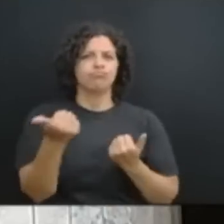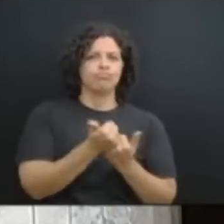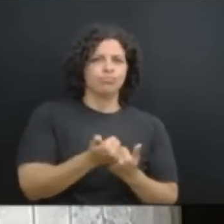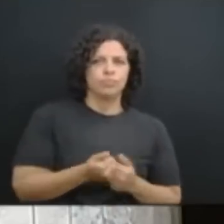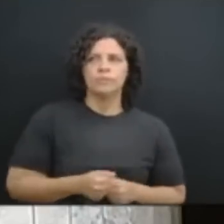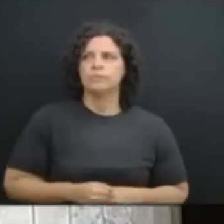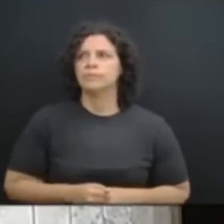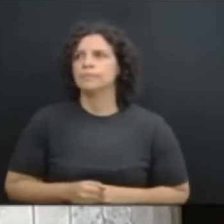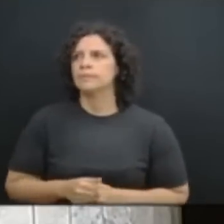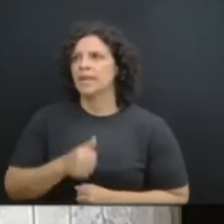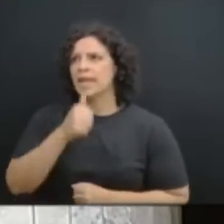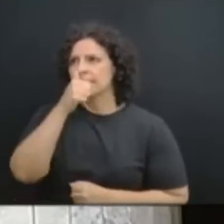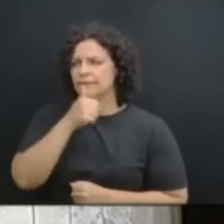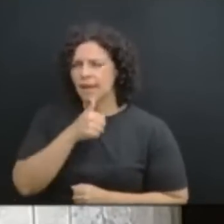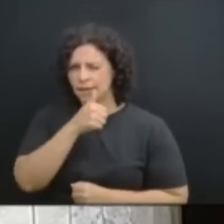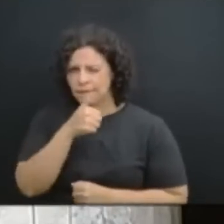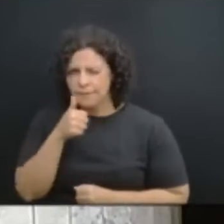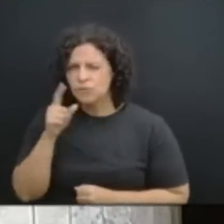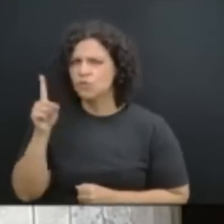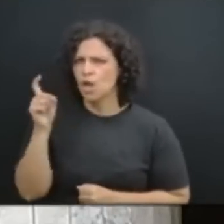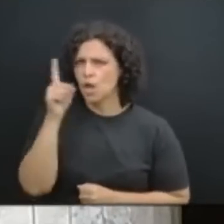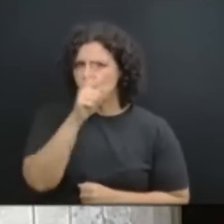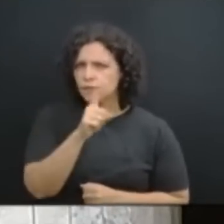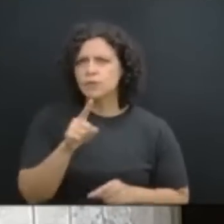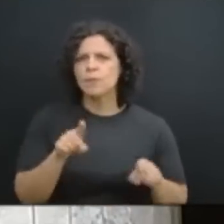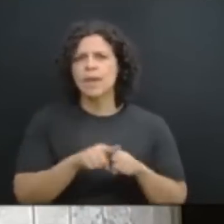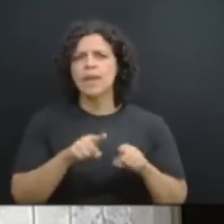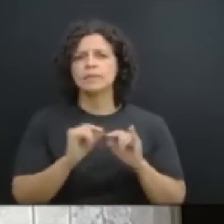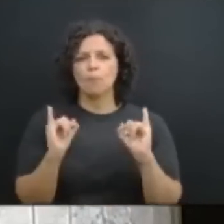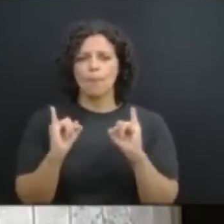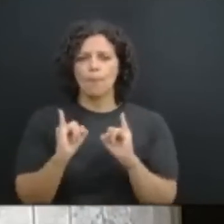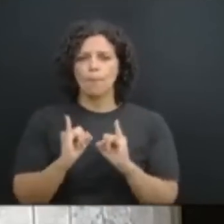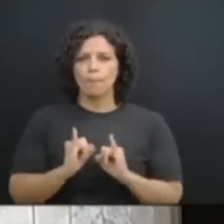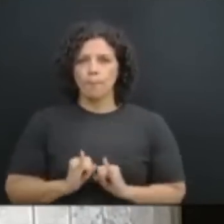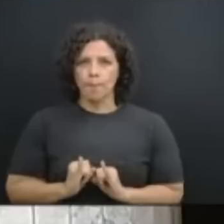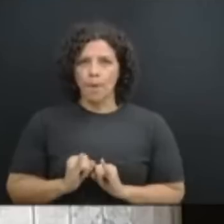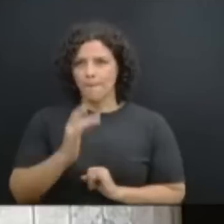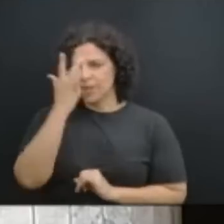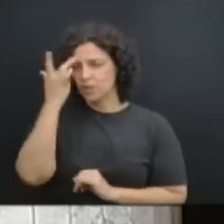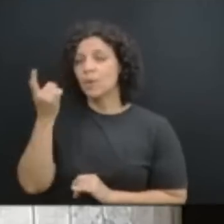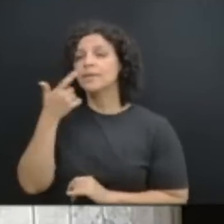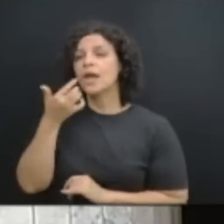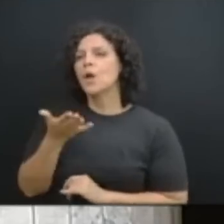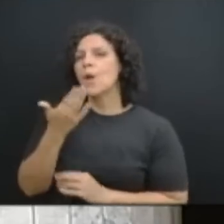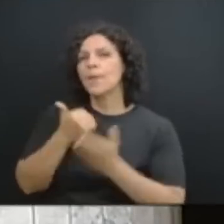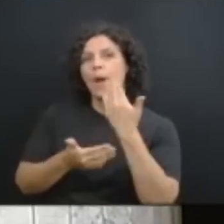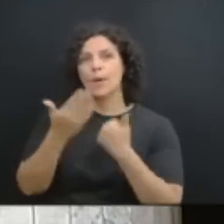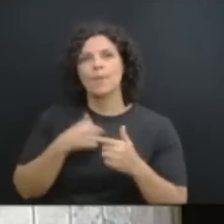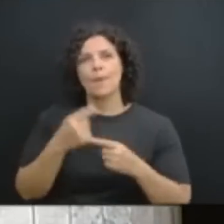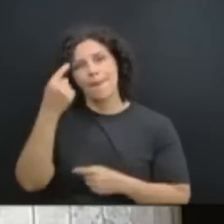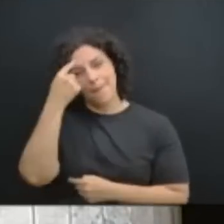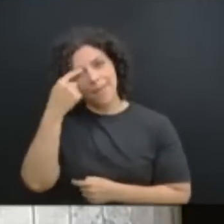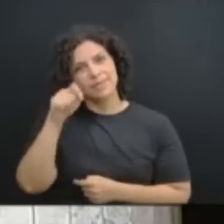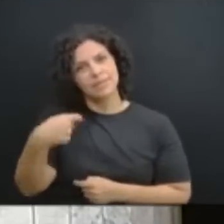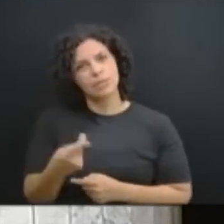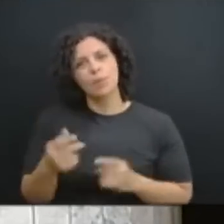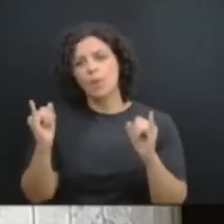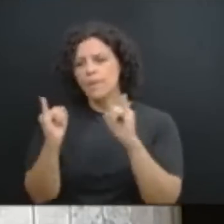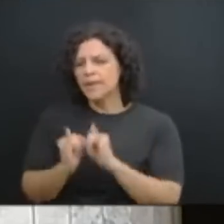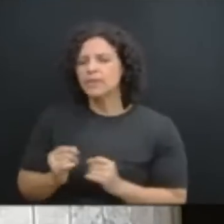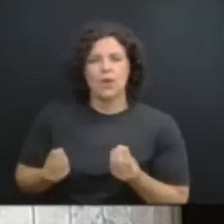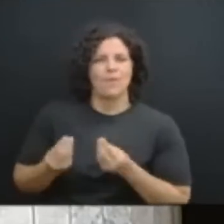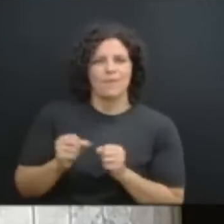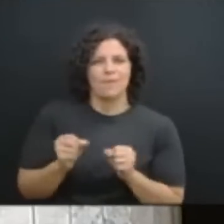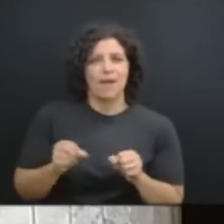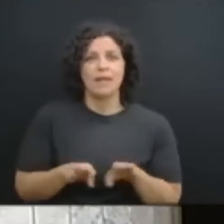Se sacrificar é difícil, é como emagrecer para quem só pensa em engordar. É se abster